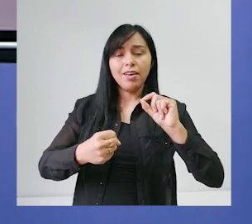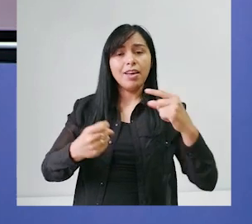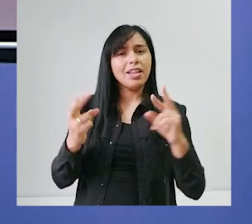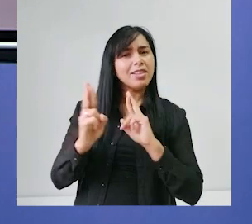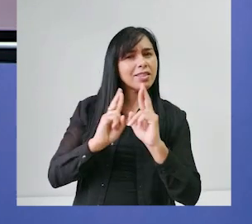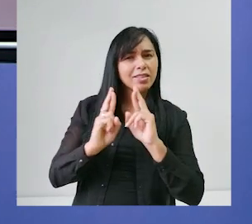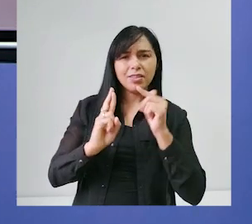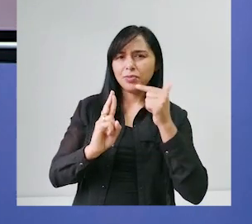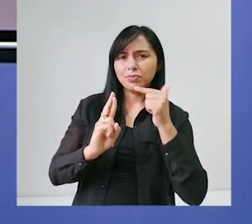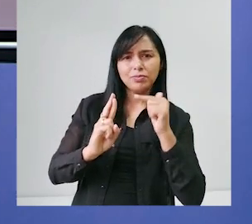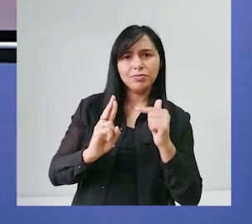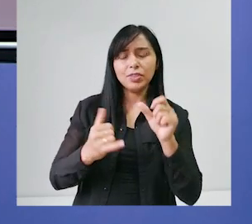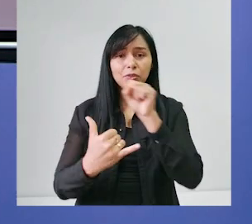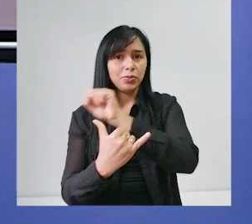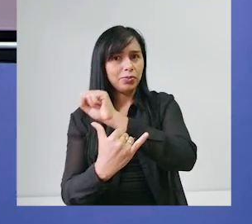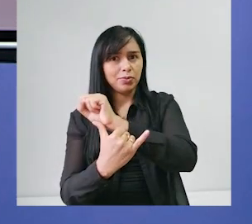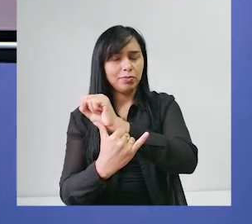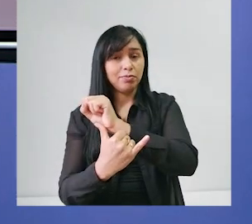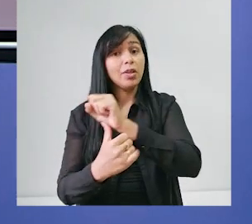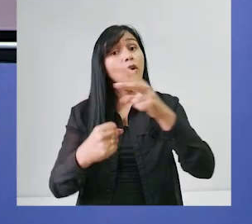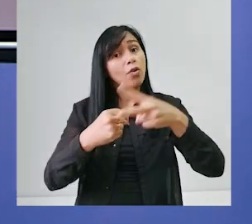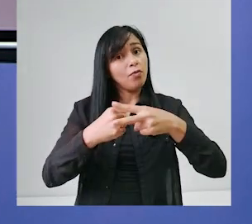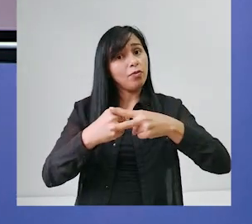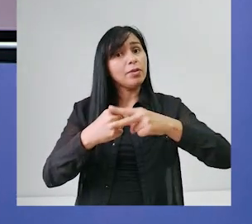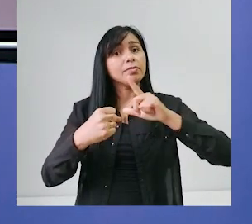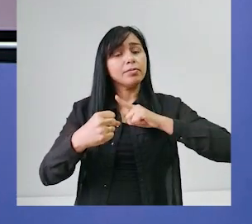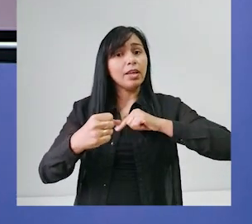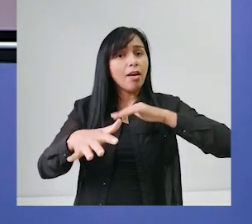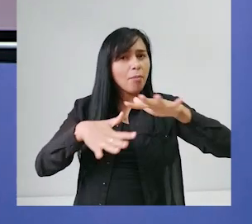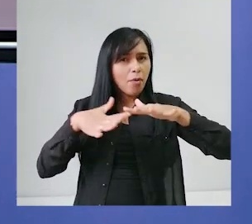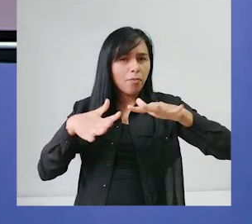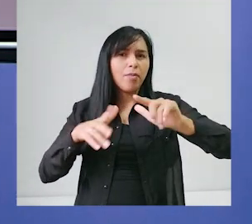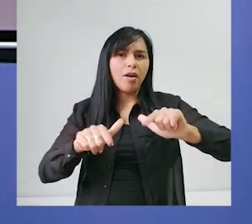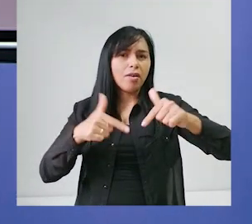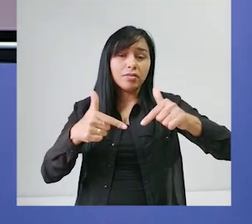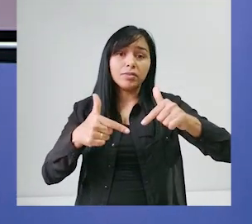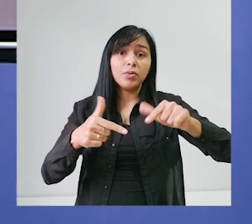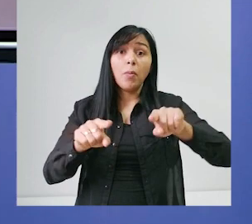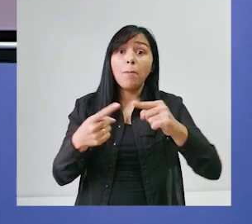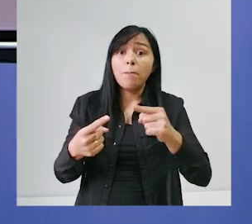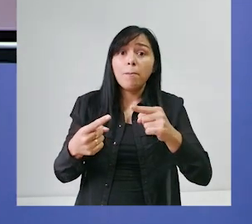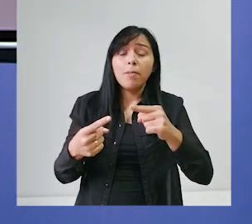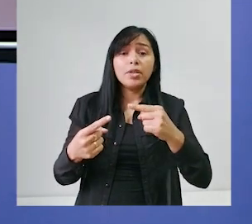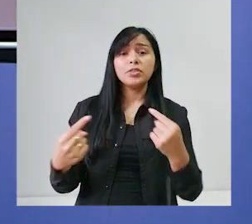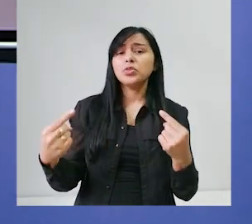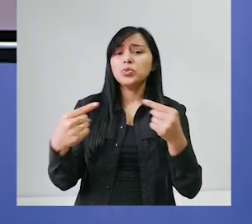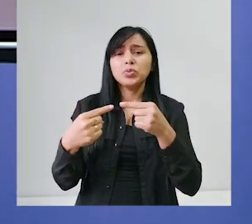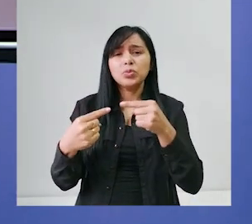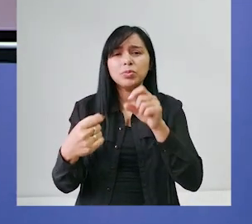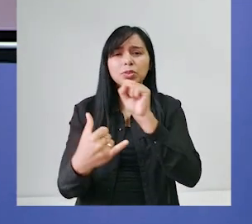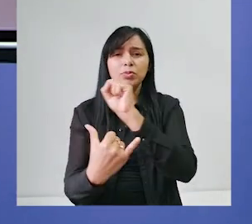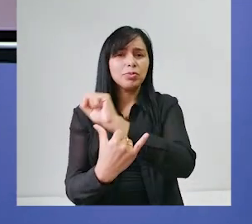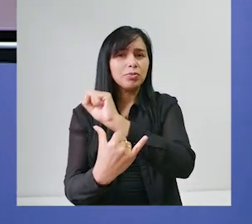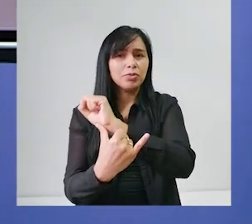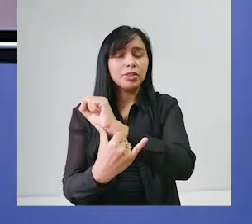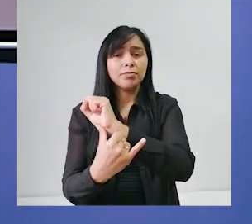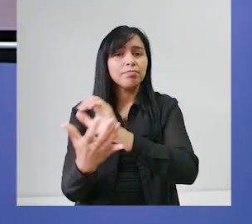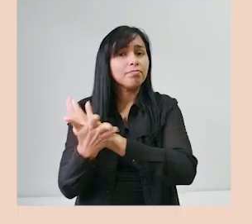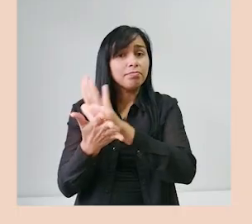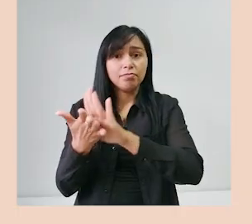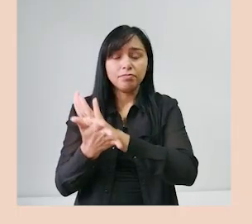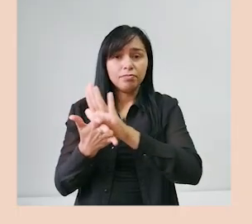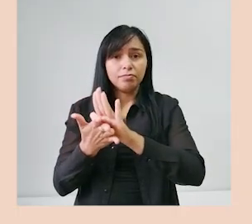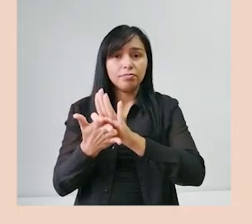verbos que exprimem uma ação que não se pode atribuí-las a nenhuma pessoa gramatical ou seja nenhum sujeito